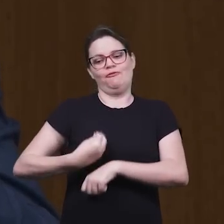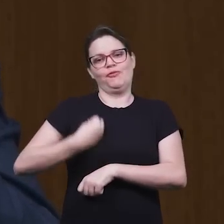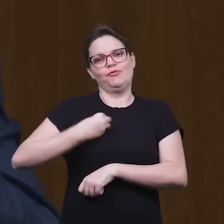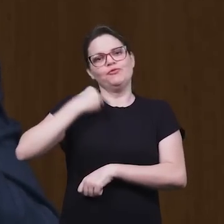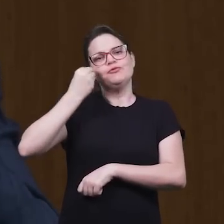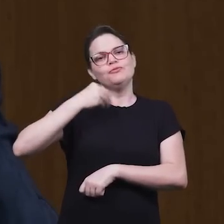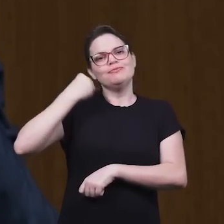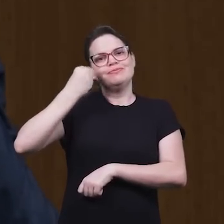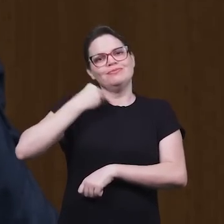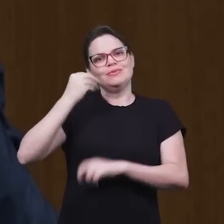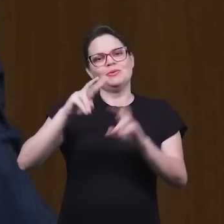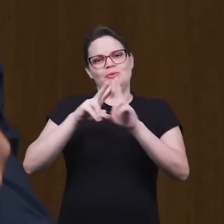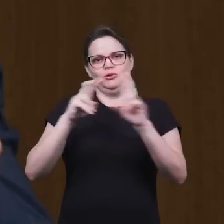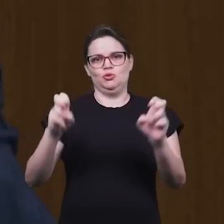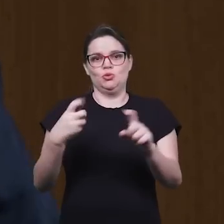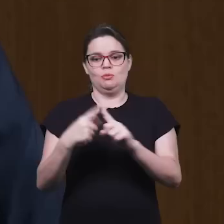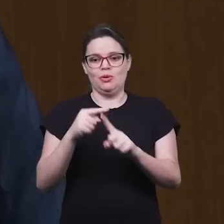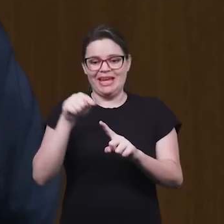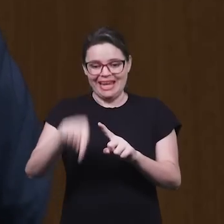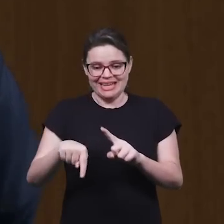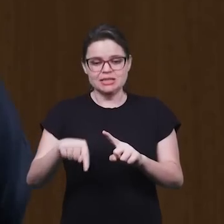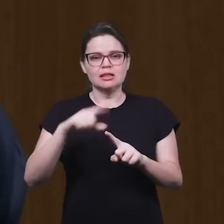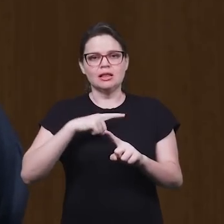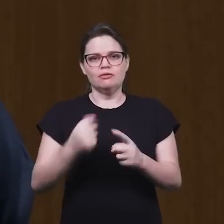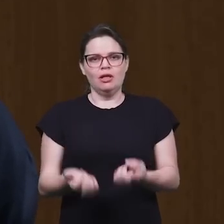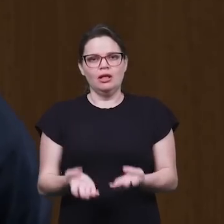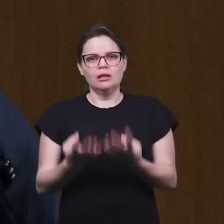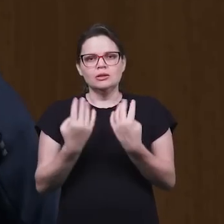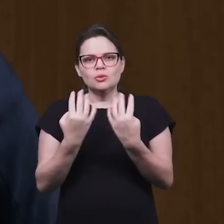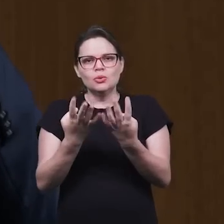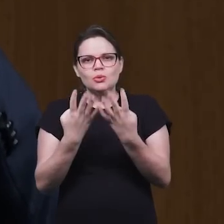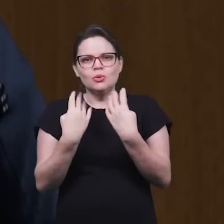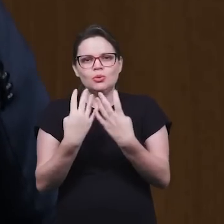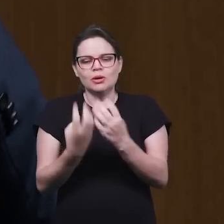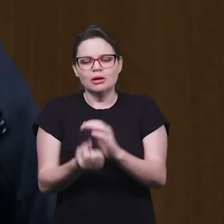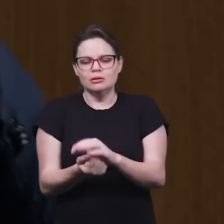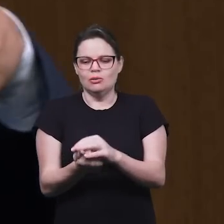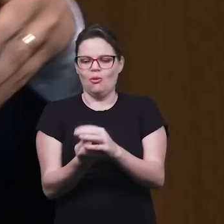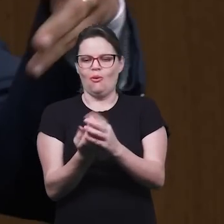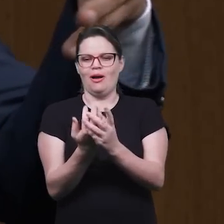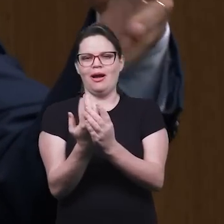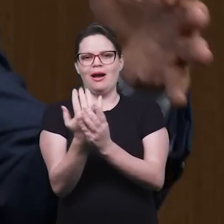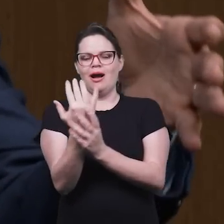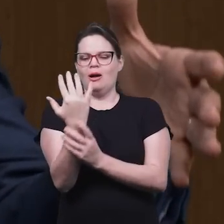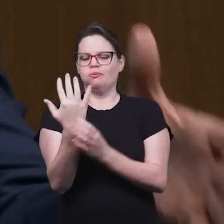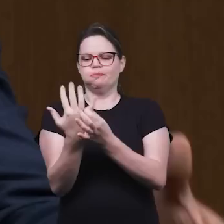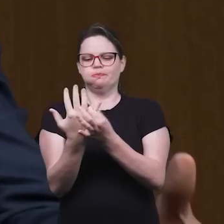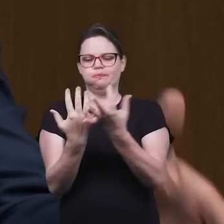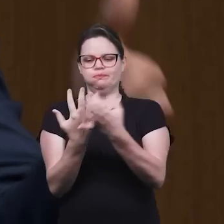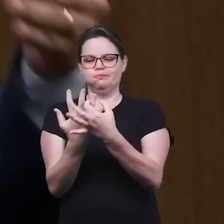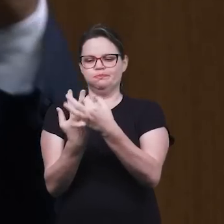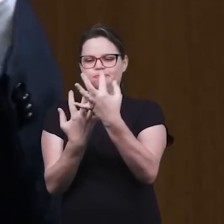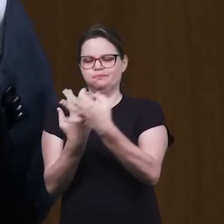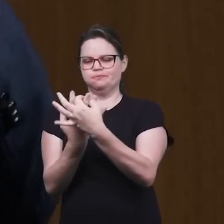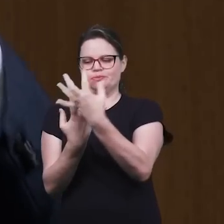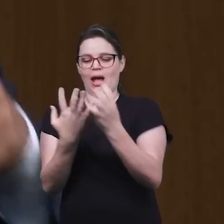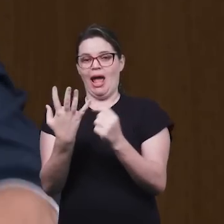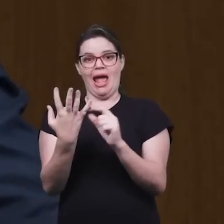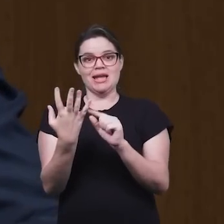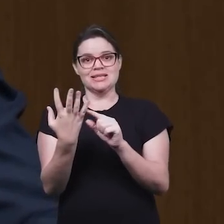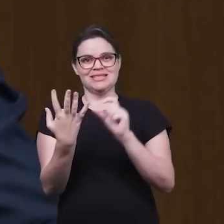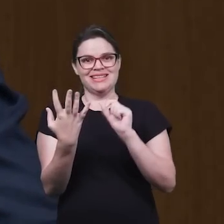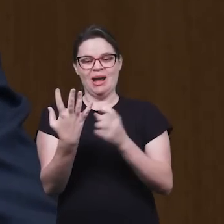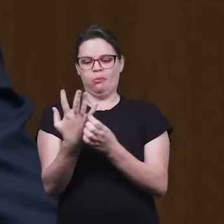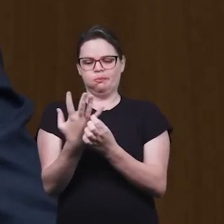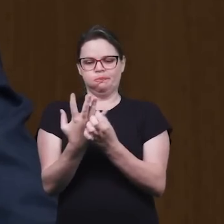ela. Falava de um Deus, falava de uma vida eterna, que eles criam ao ponto de trocar essa vida terrena por essa